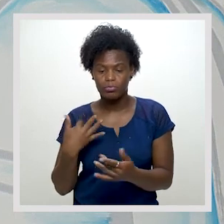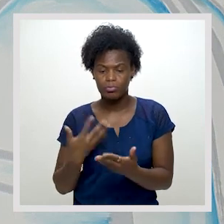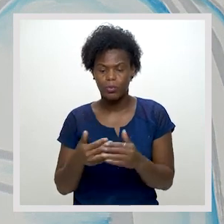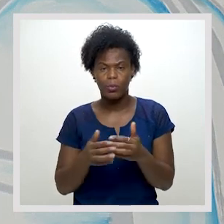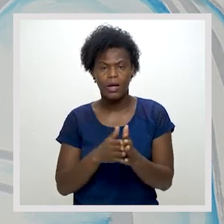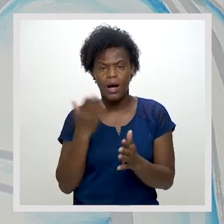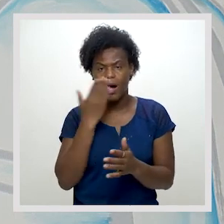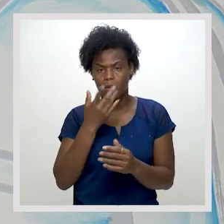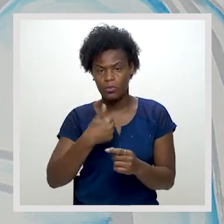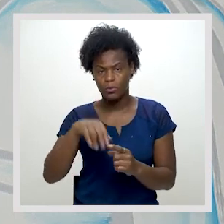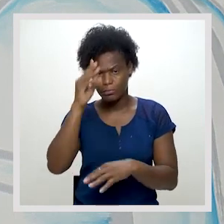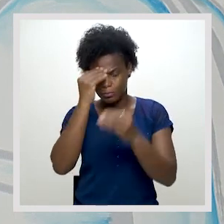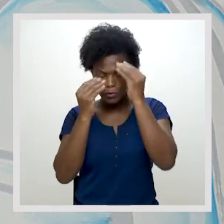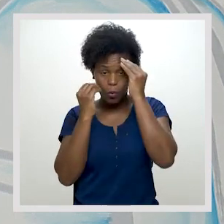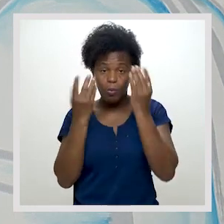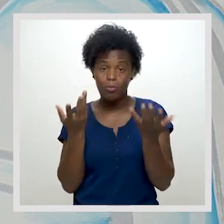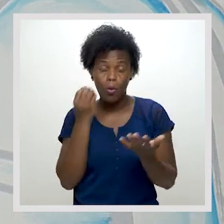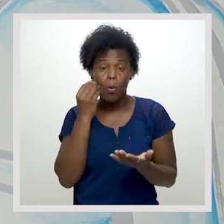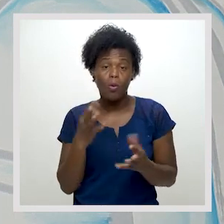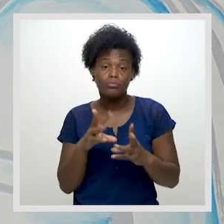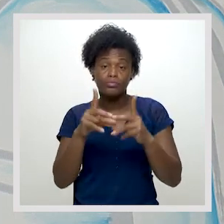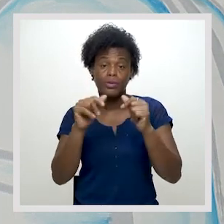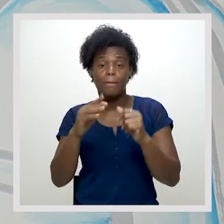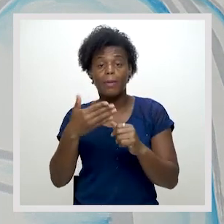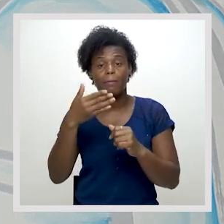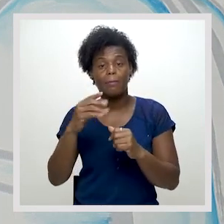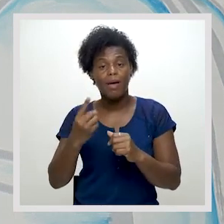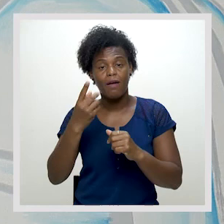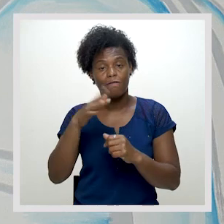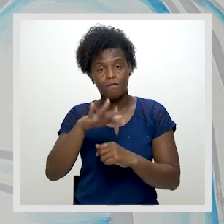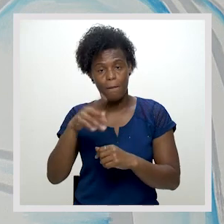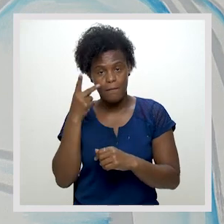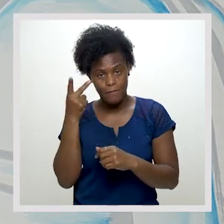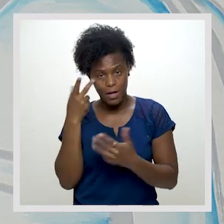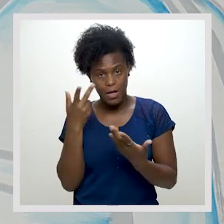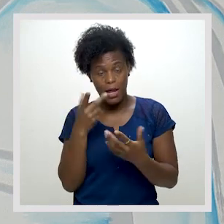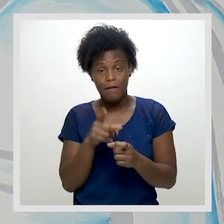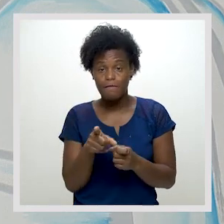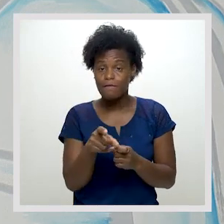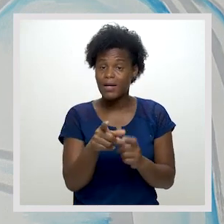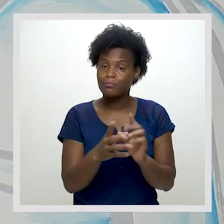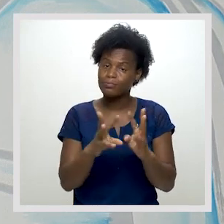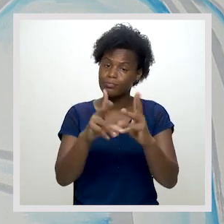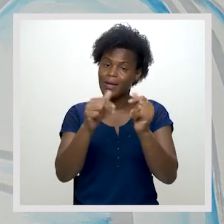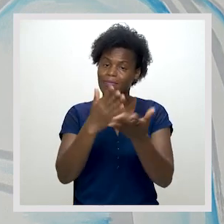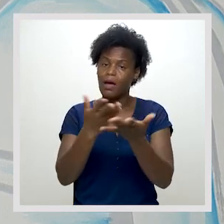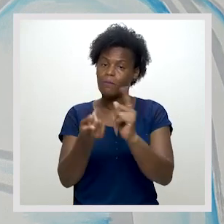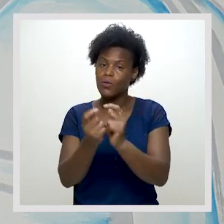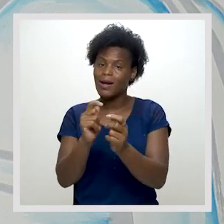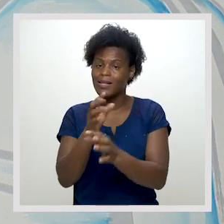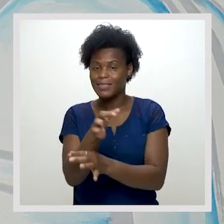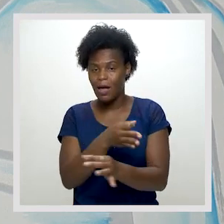nós aprendemos como teriam evoluído essas primeiras formas de vida, que são as bactérias, até chegarem à célula